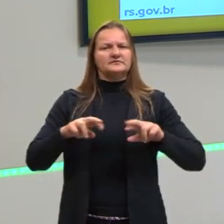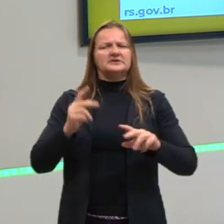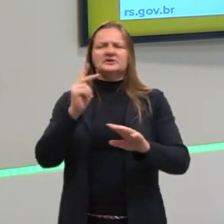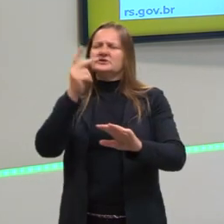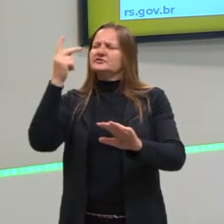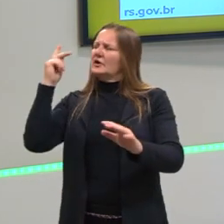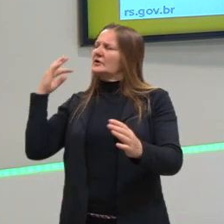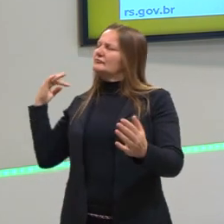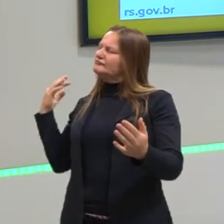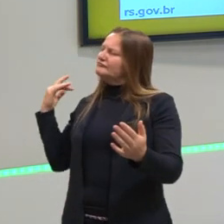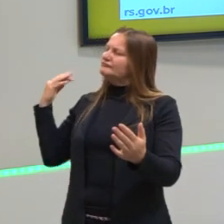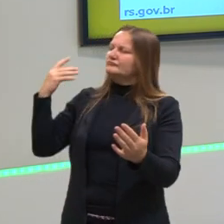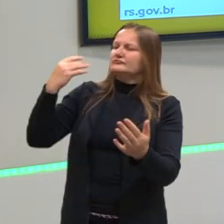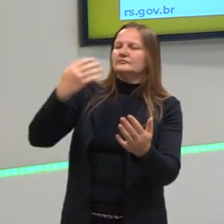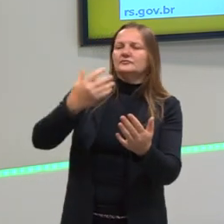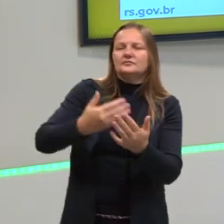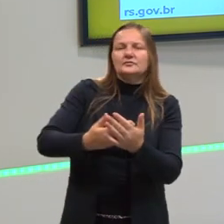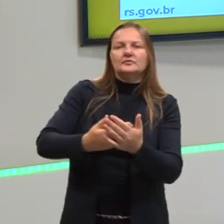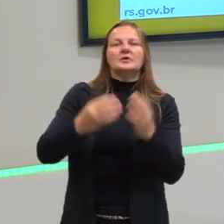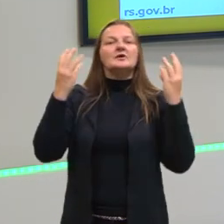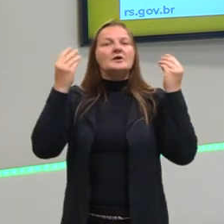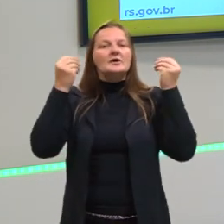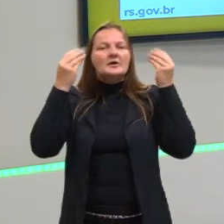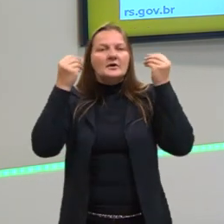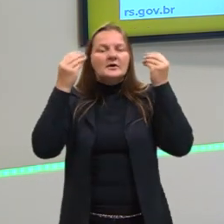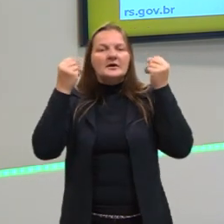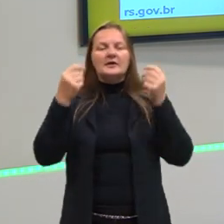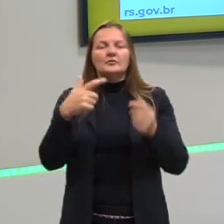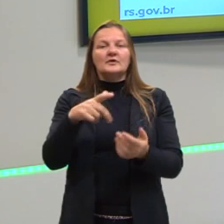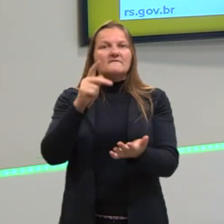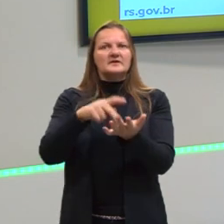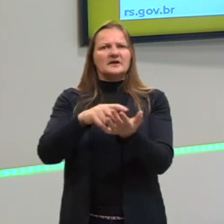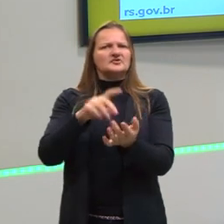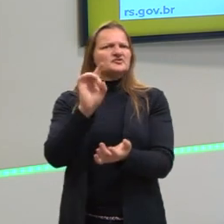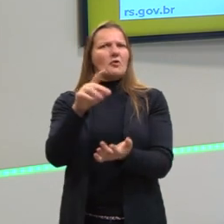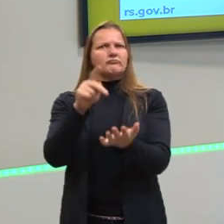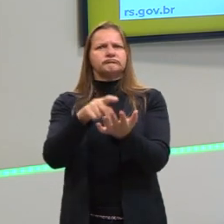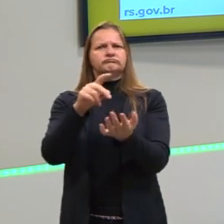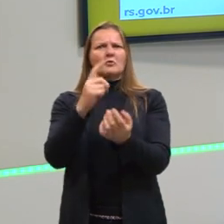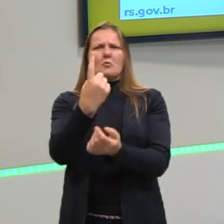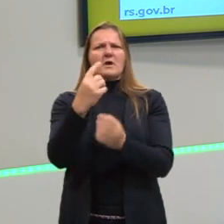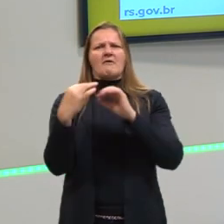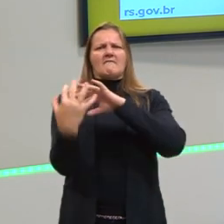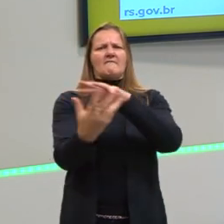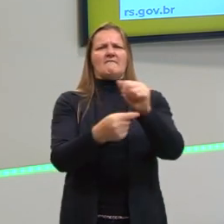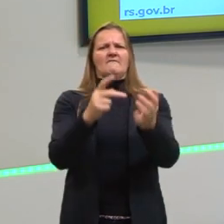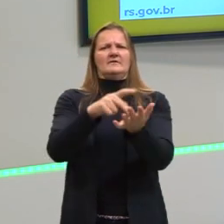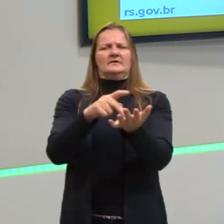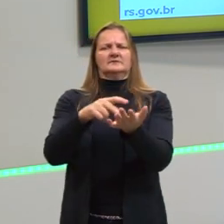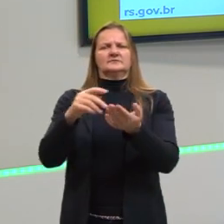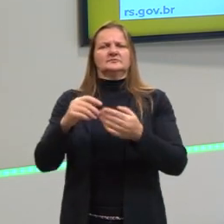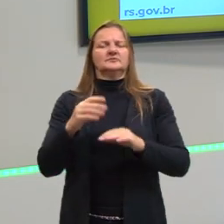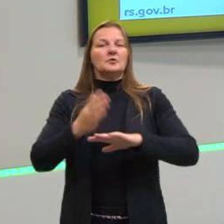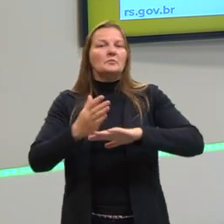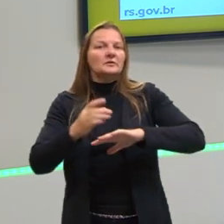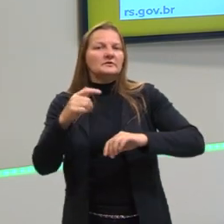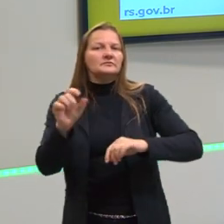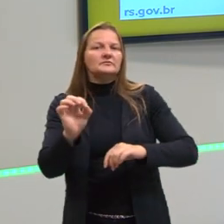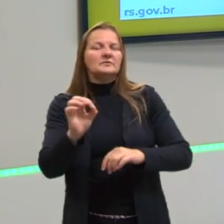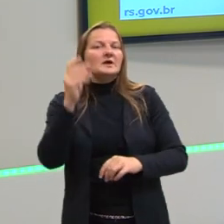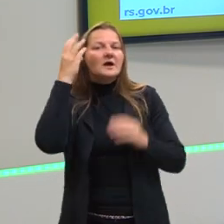para o rei Girl o rio a não existem verdades necessárias e universais como os modernos pregavam porque